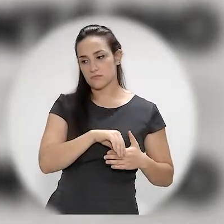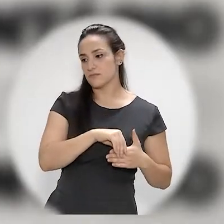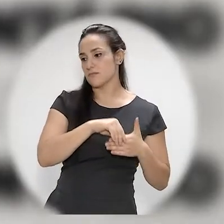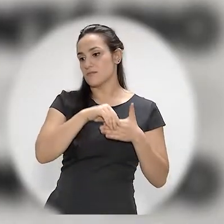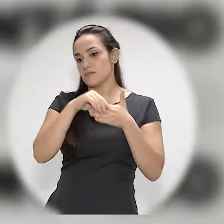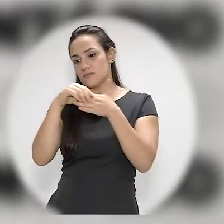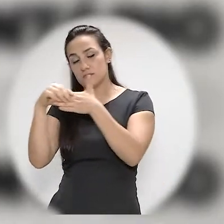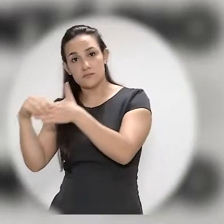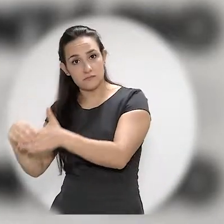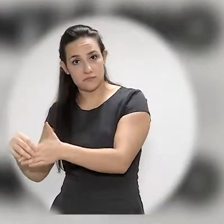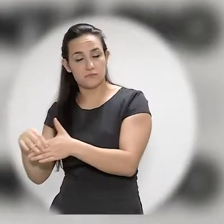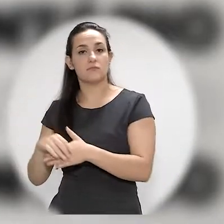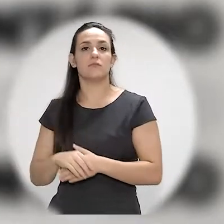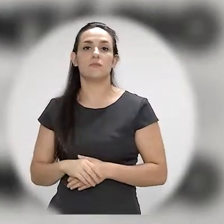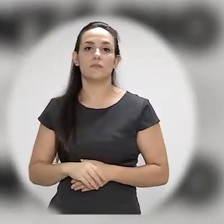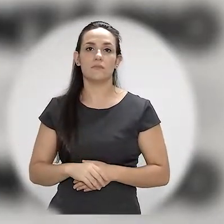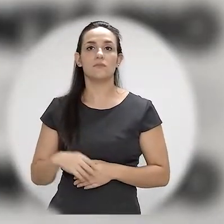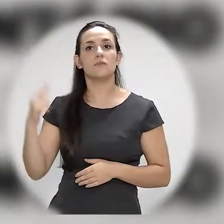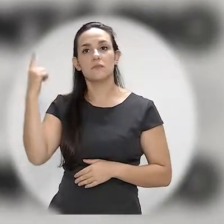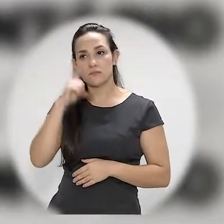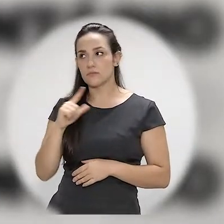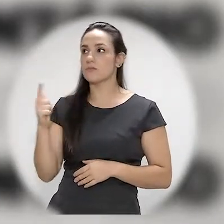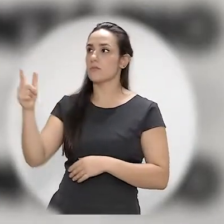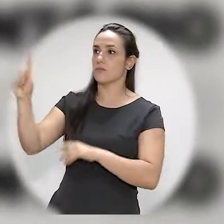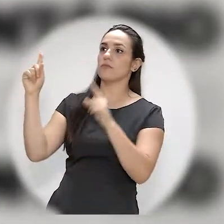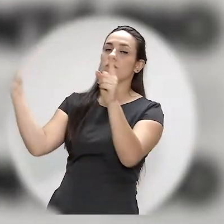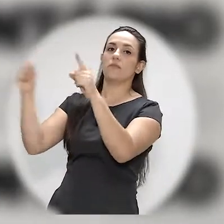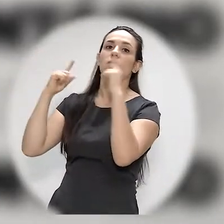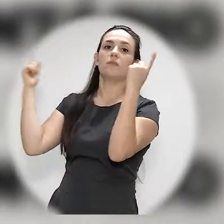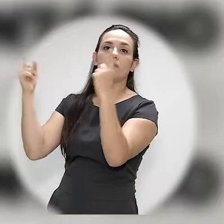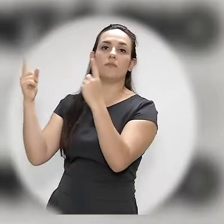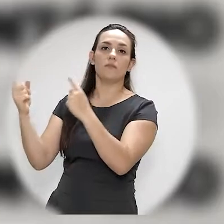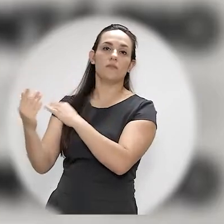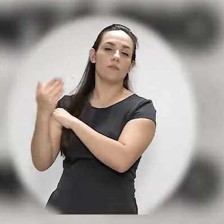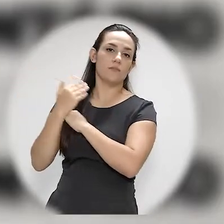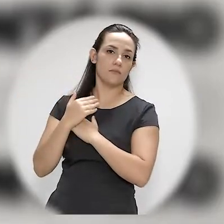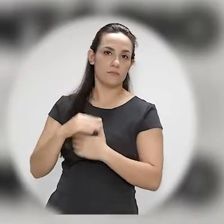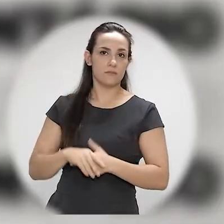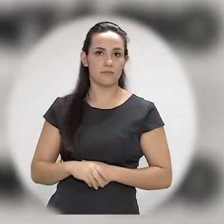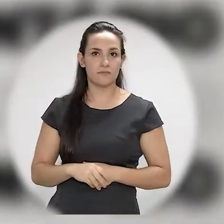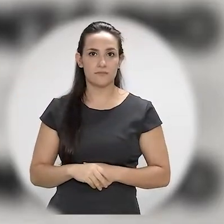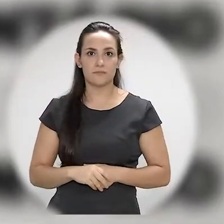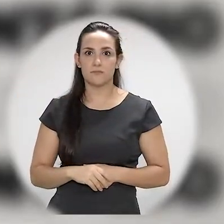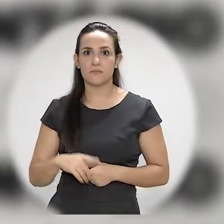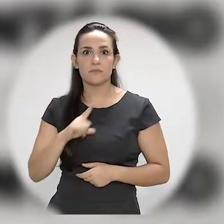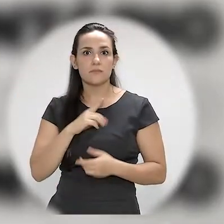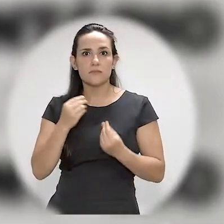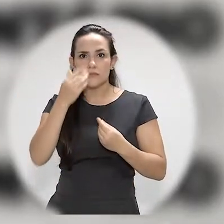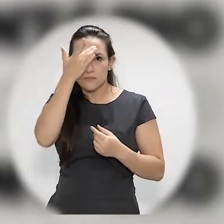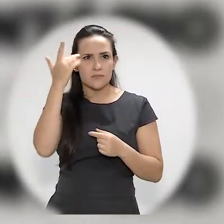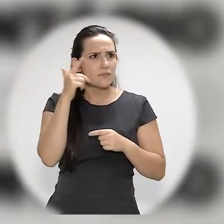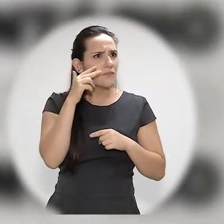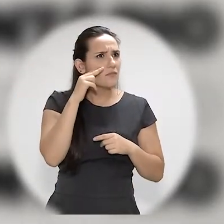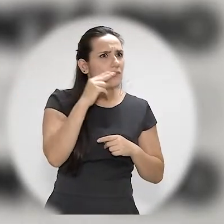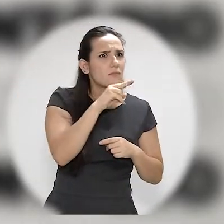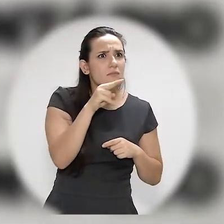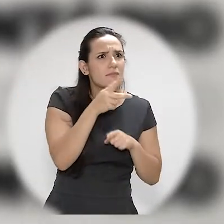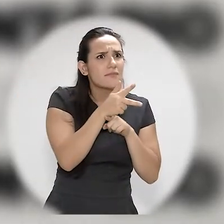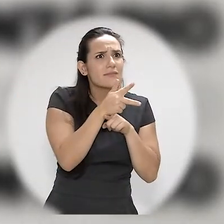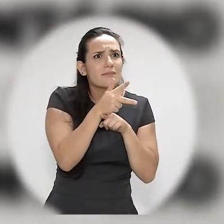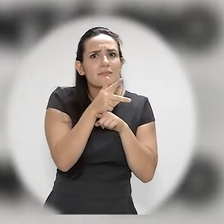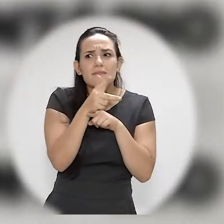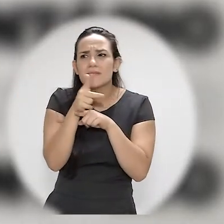conseguiu o suporte da ambulância do outro lado. A cena foi filmada por pessoas que estavam na